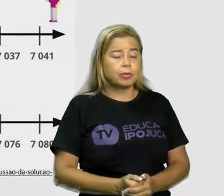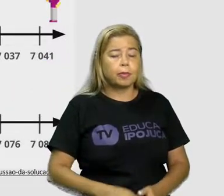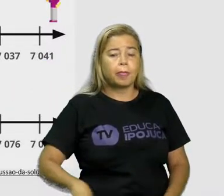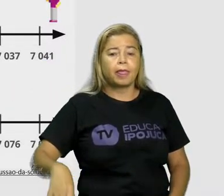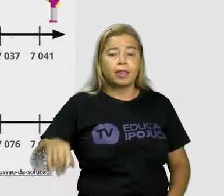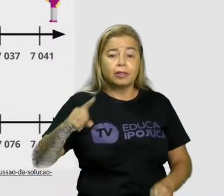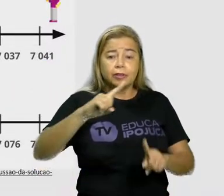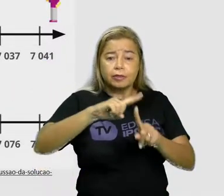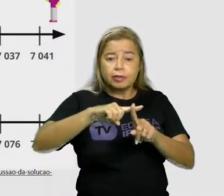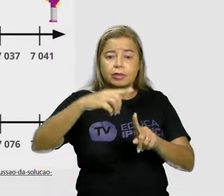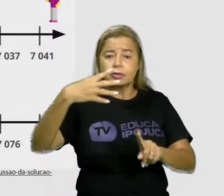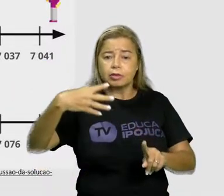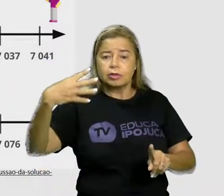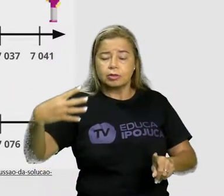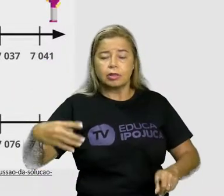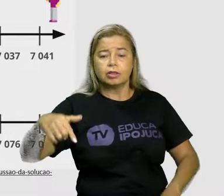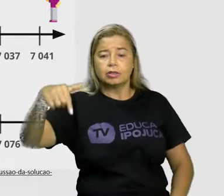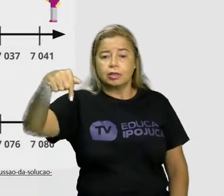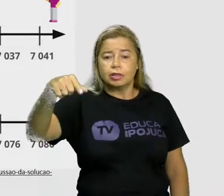52,